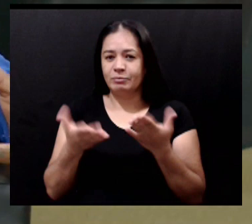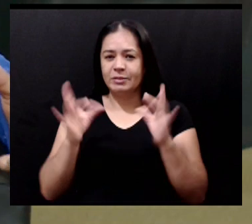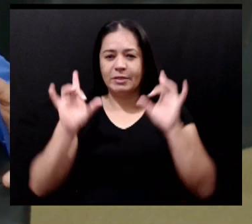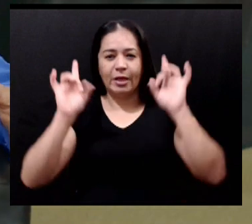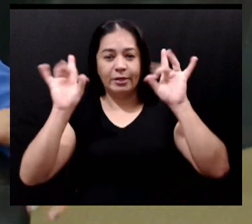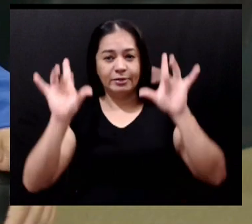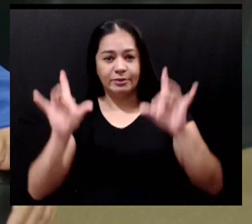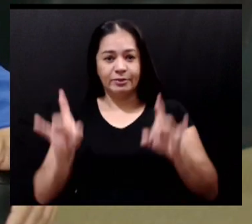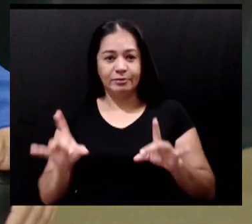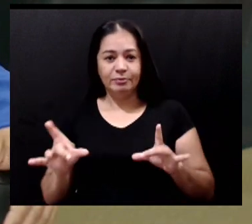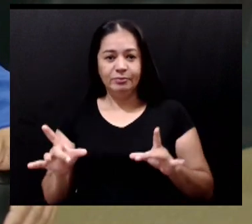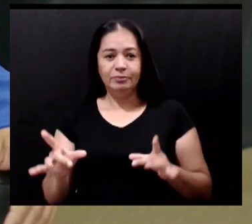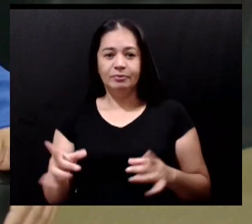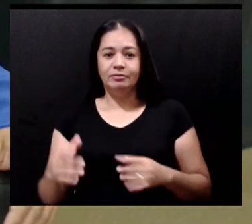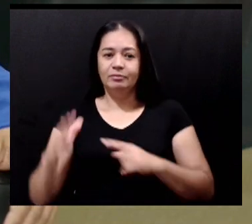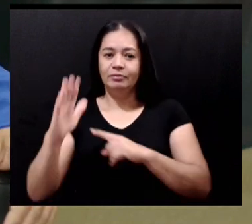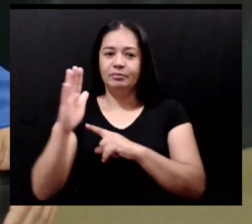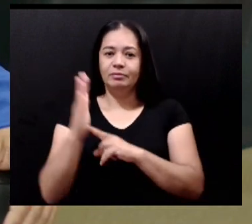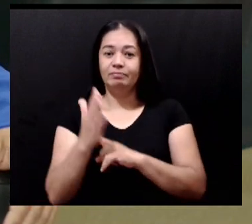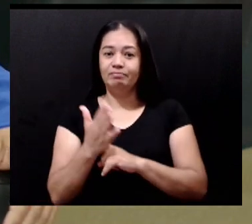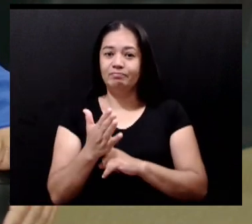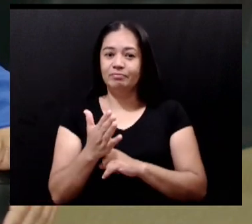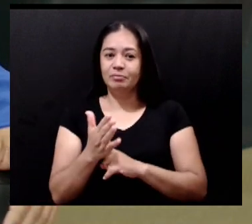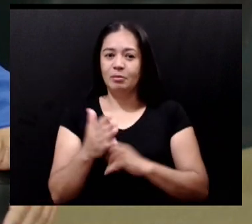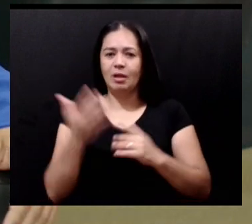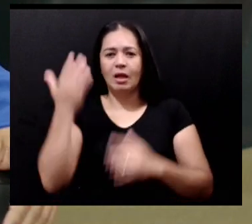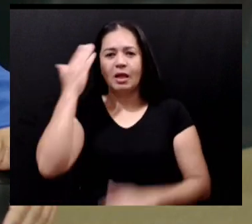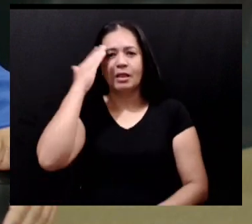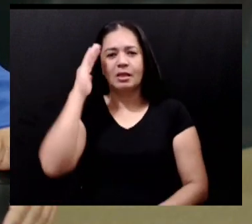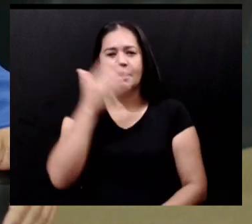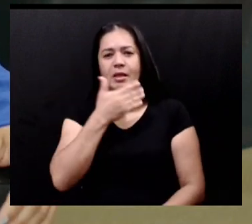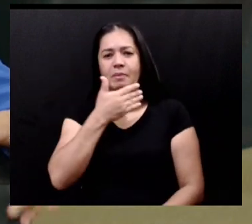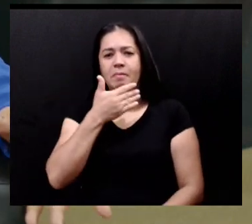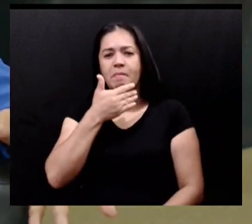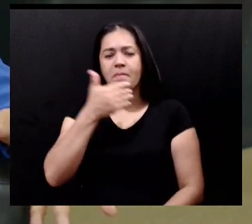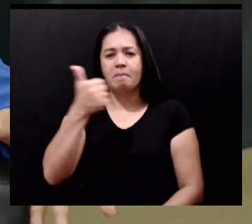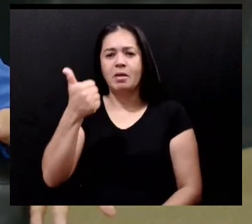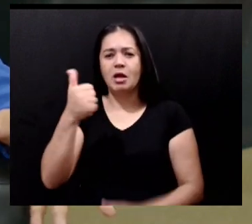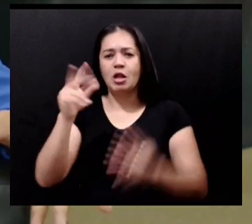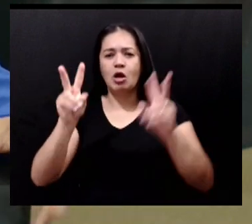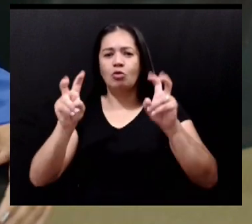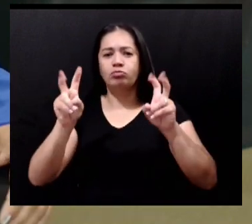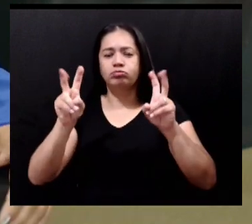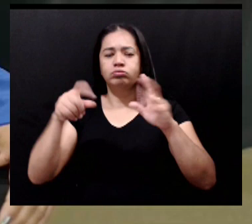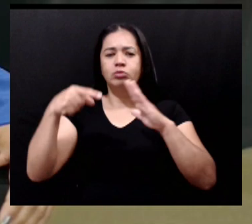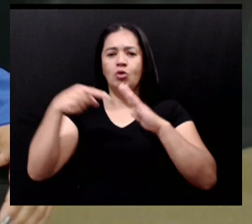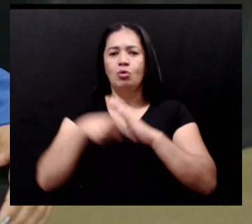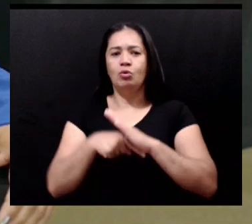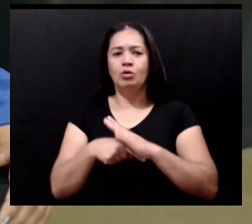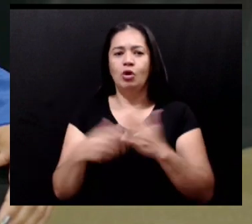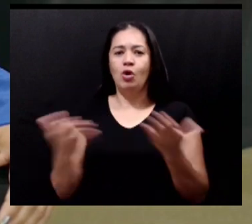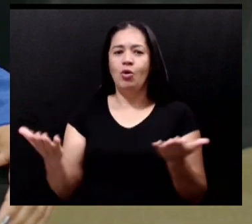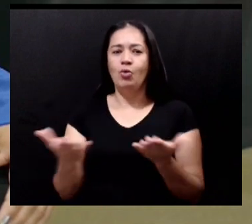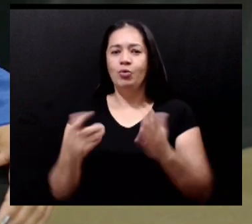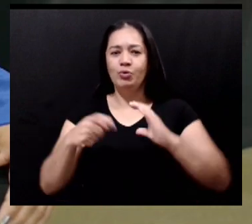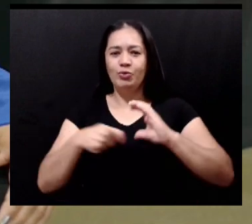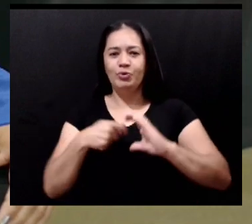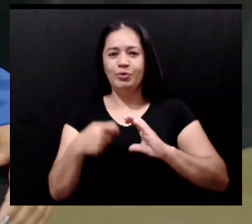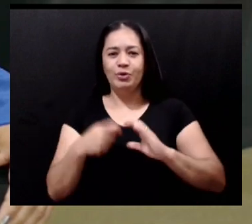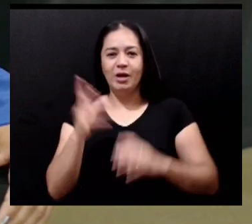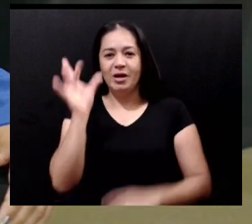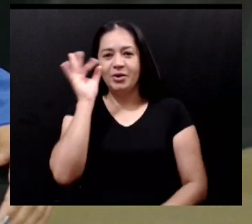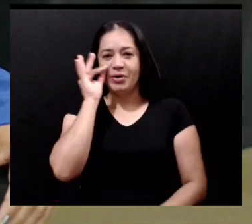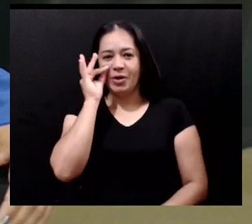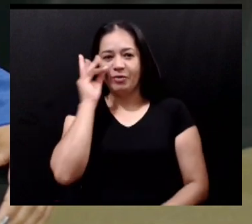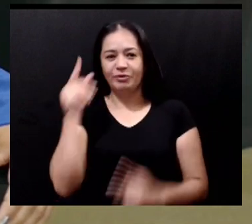nos ajudar a compreender esse tema com profundidade. Recebendo aqui no estúdio, ao vivo com a gente, a